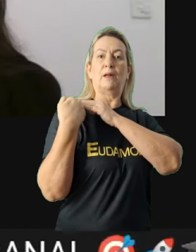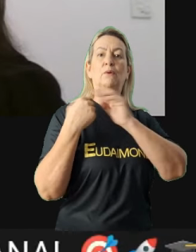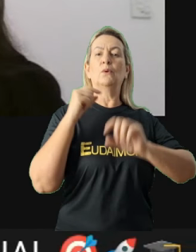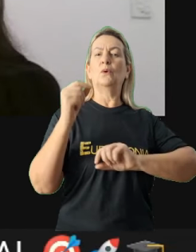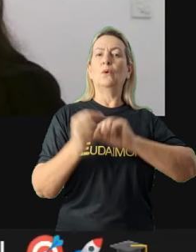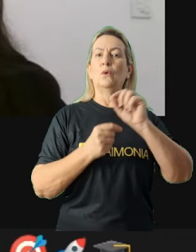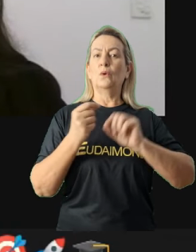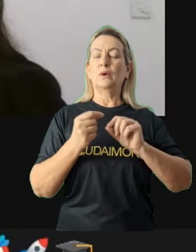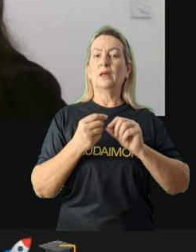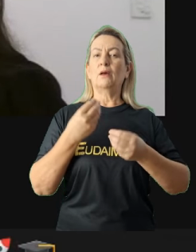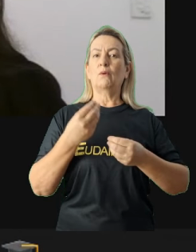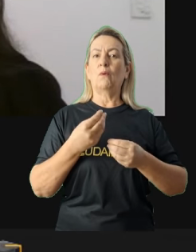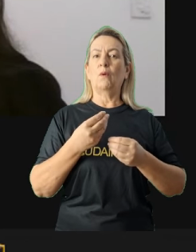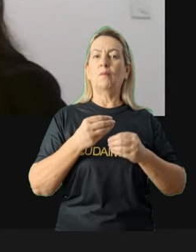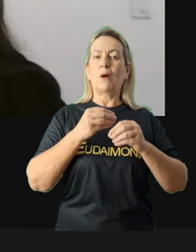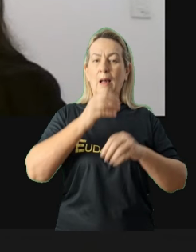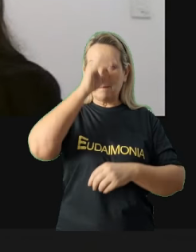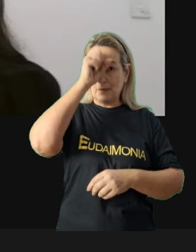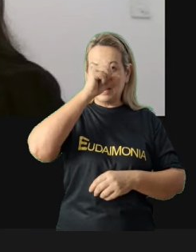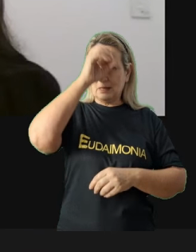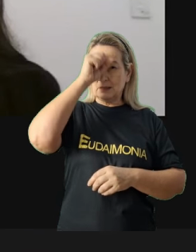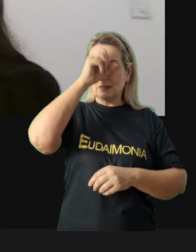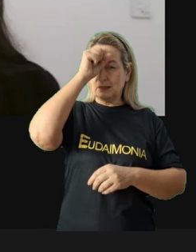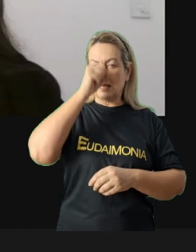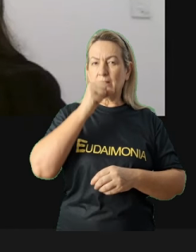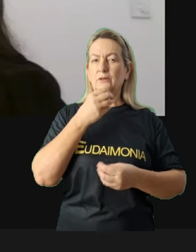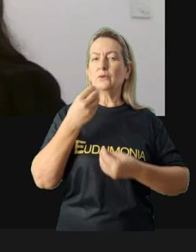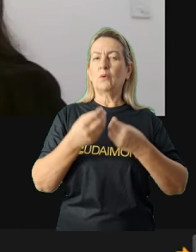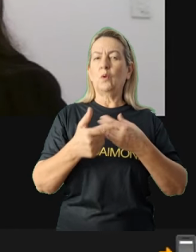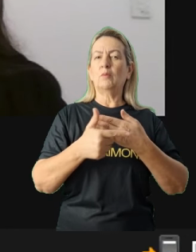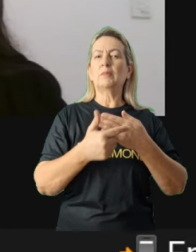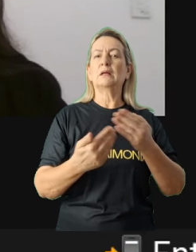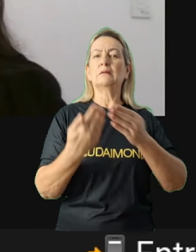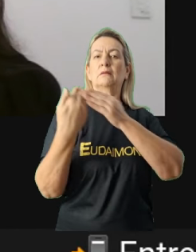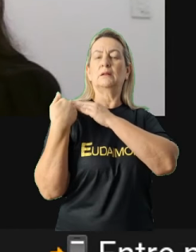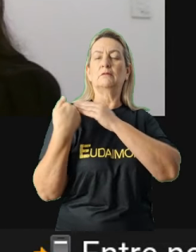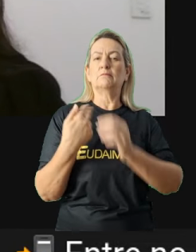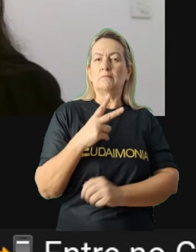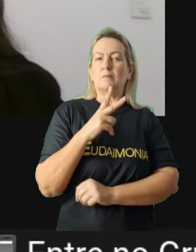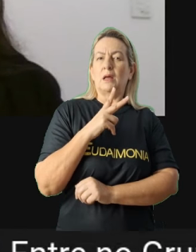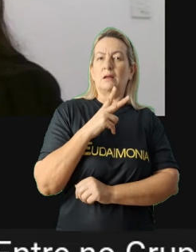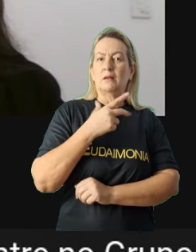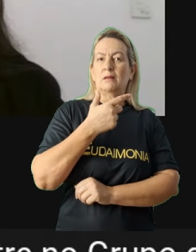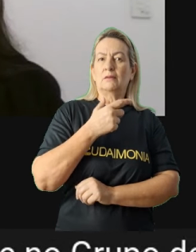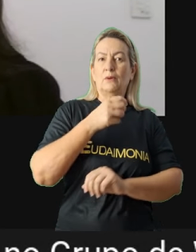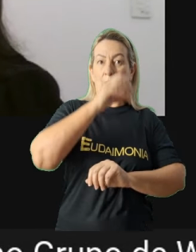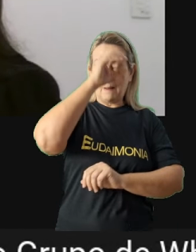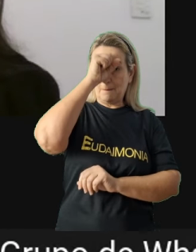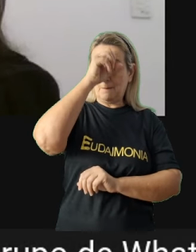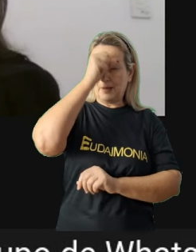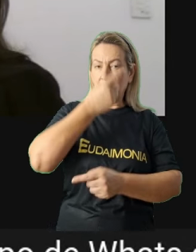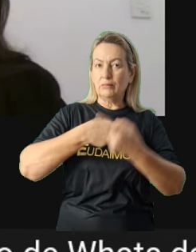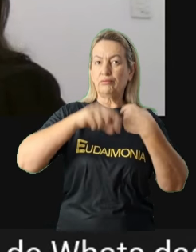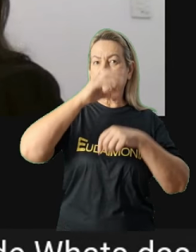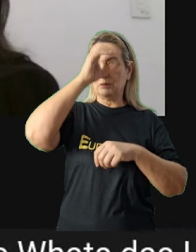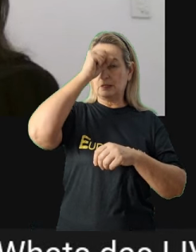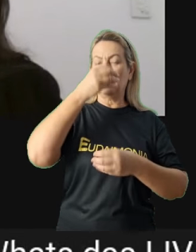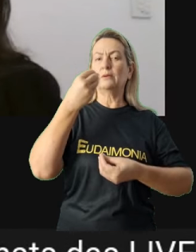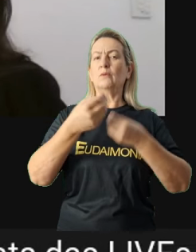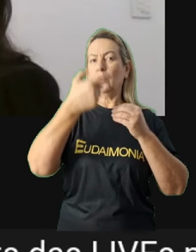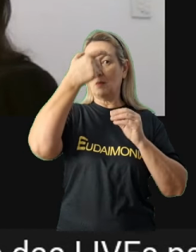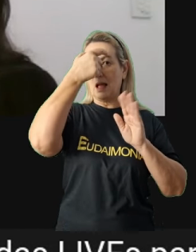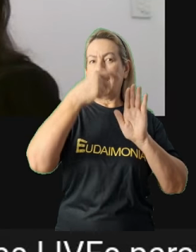da personalização do aprendizado, tá? O professor, mas o que é o papel da personalização? Aqui é o seguinte,